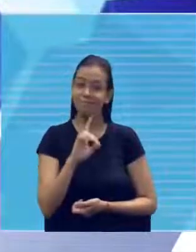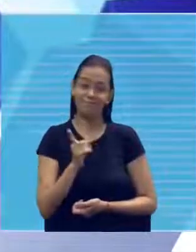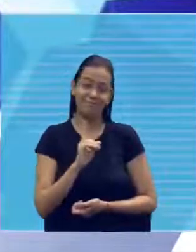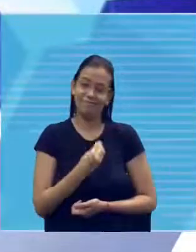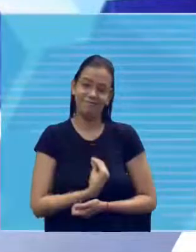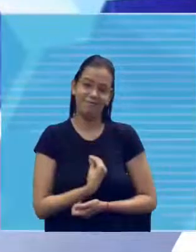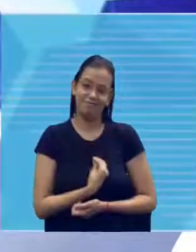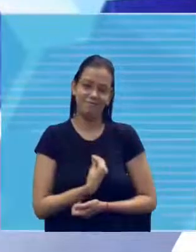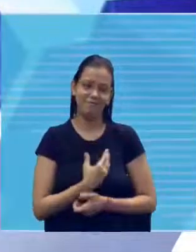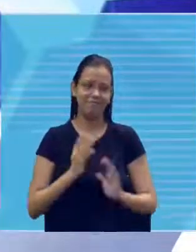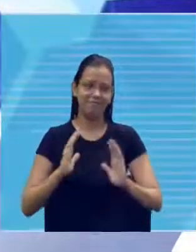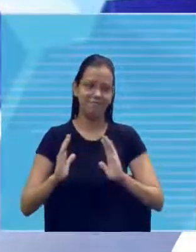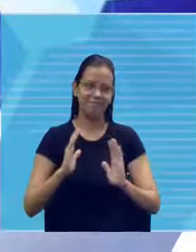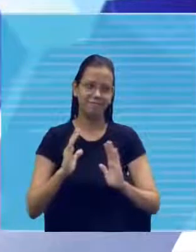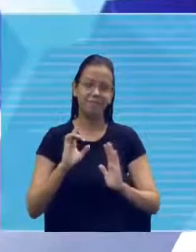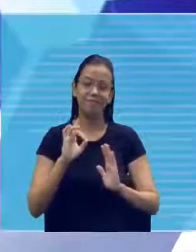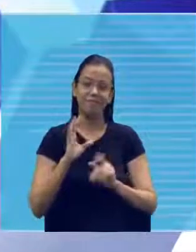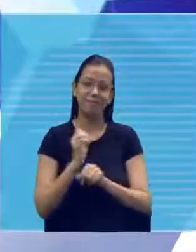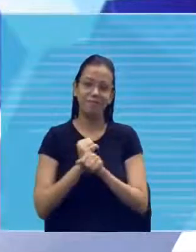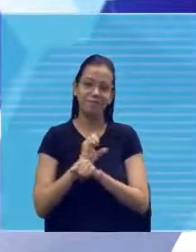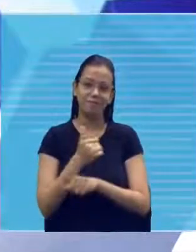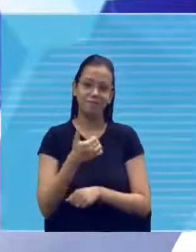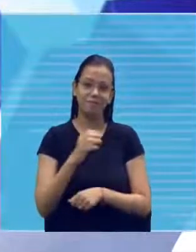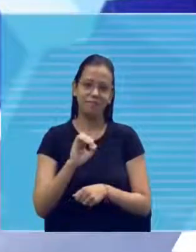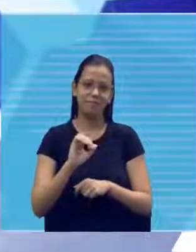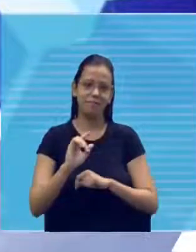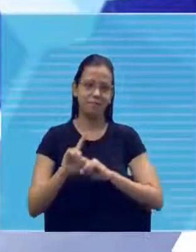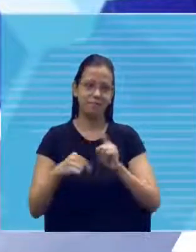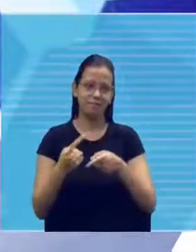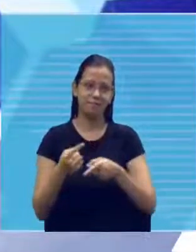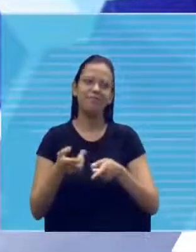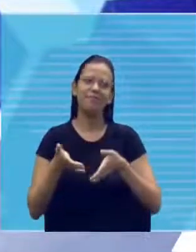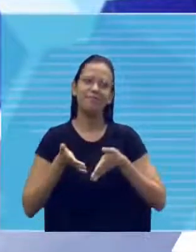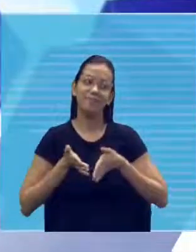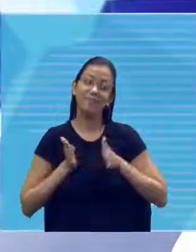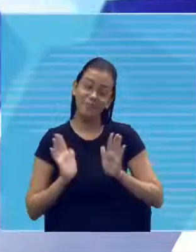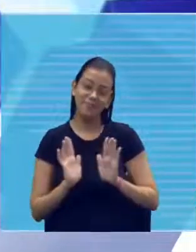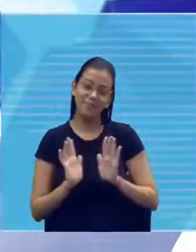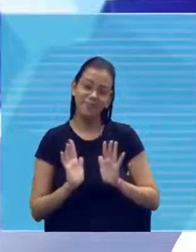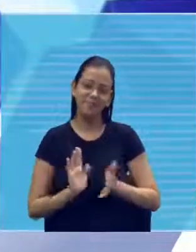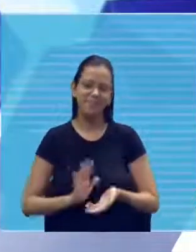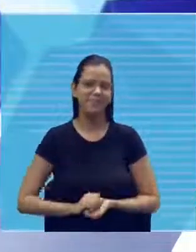período. 10 anos depois, você nasceu.